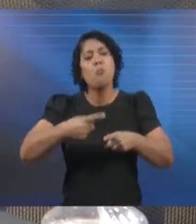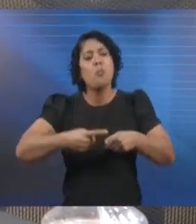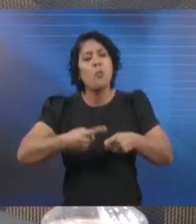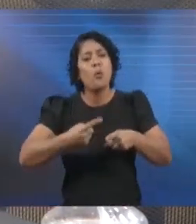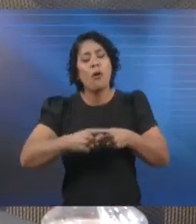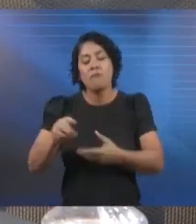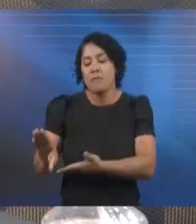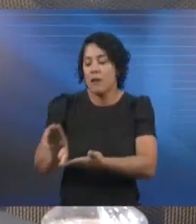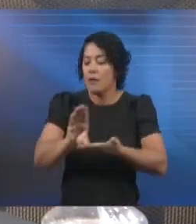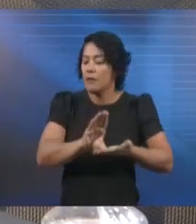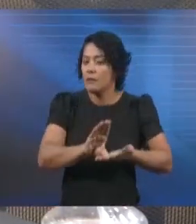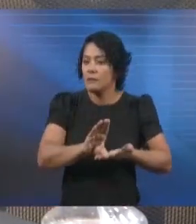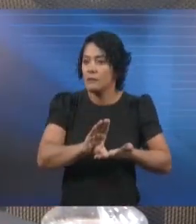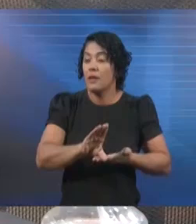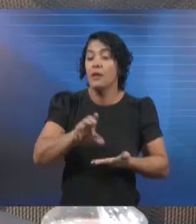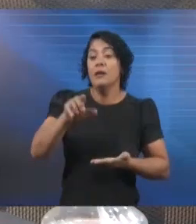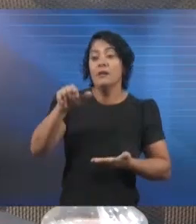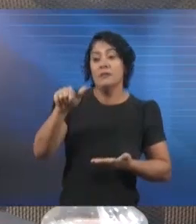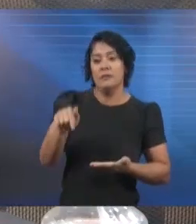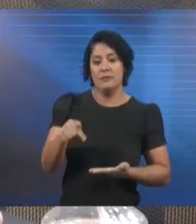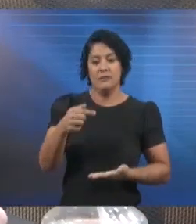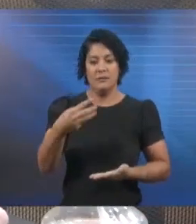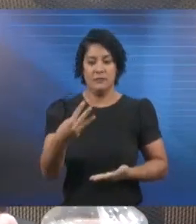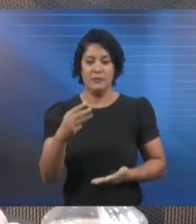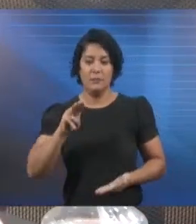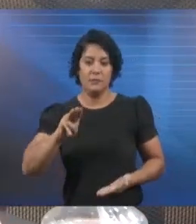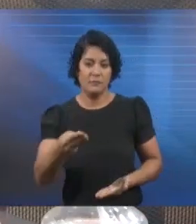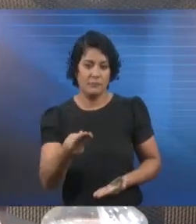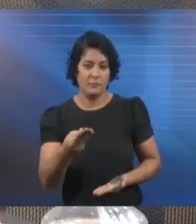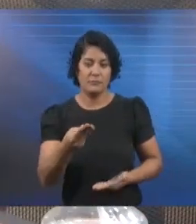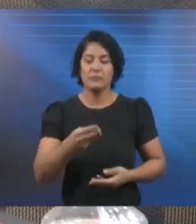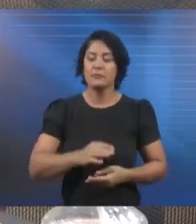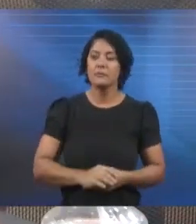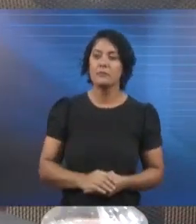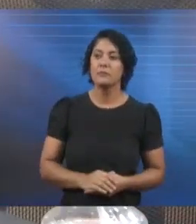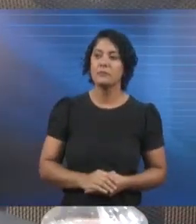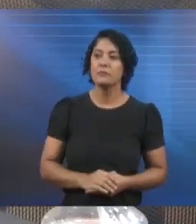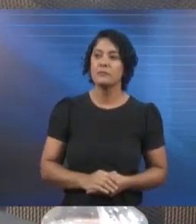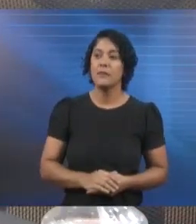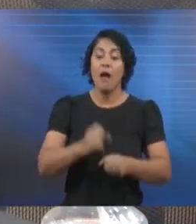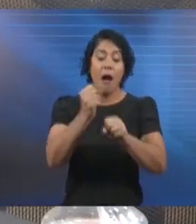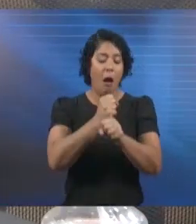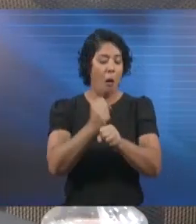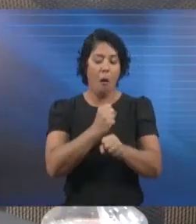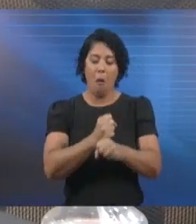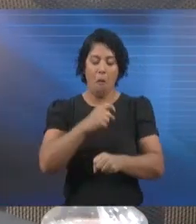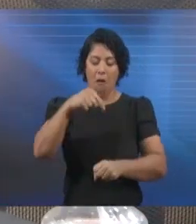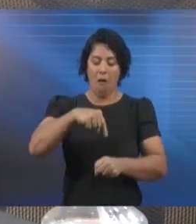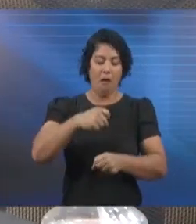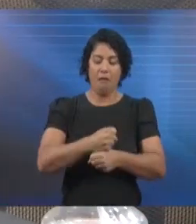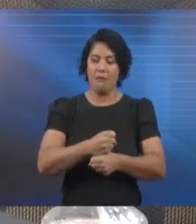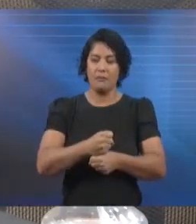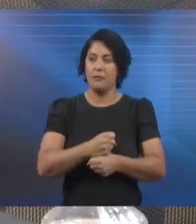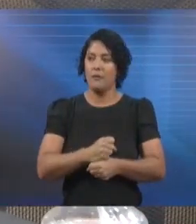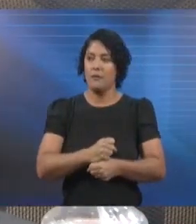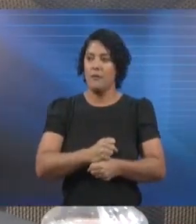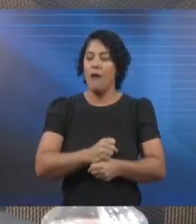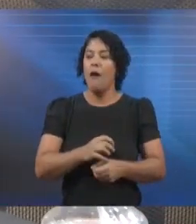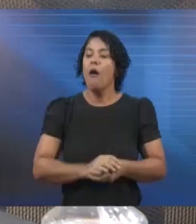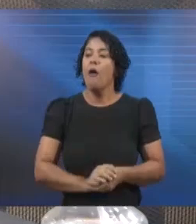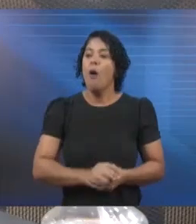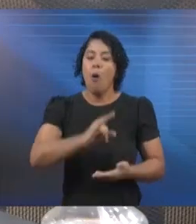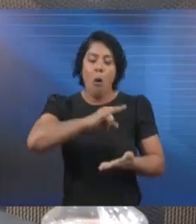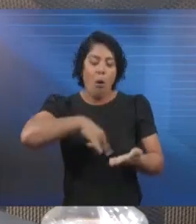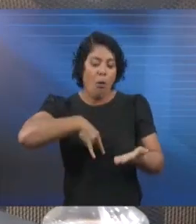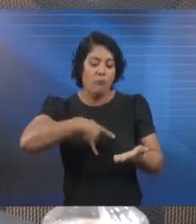orçamento dessa obra é de R 73 milhões deais se essa obra não for feita esse ano esse contrato ele